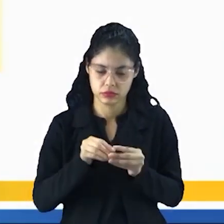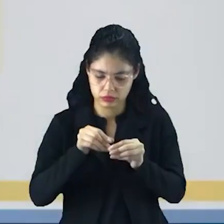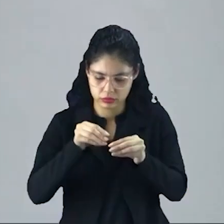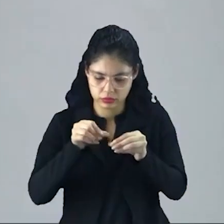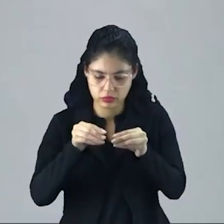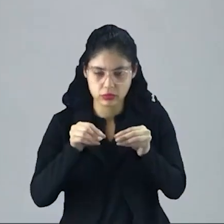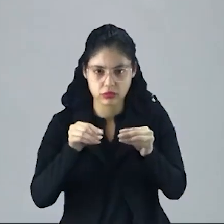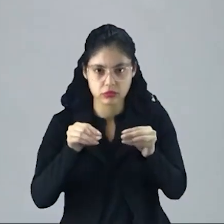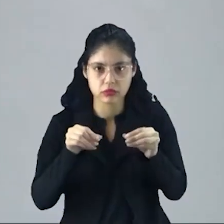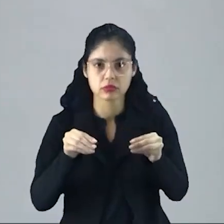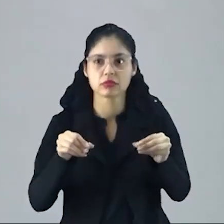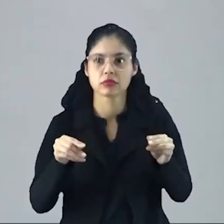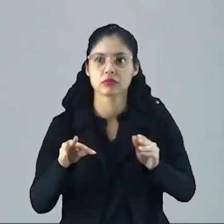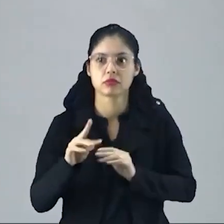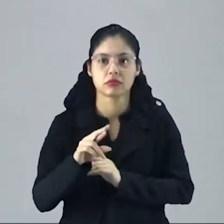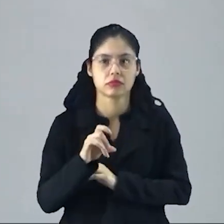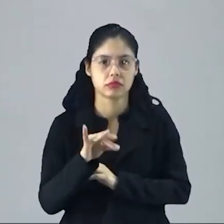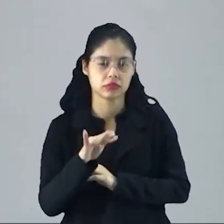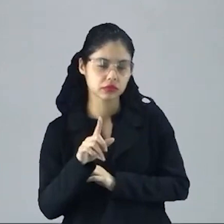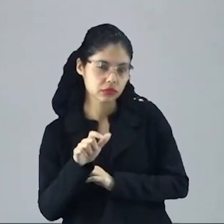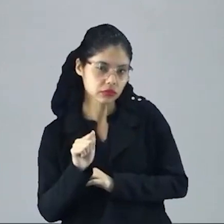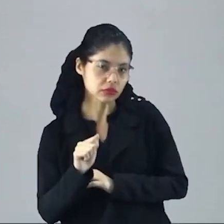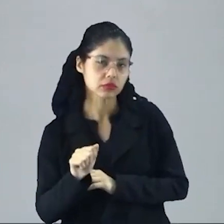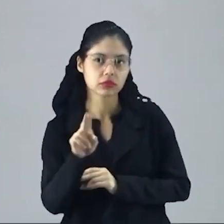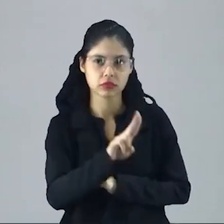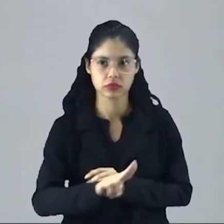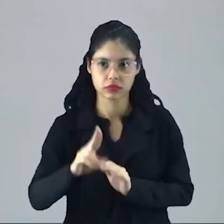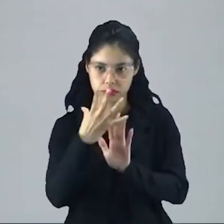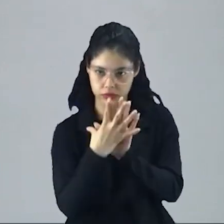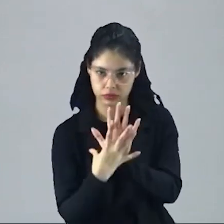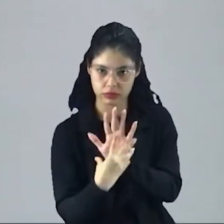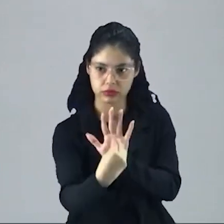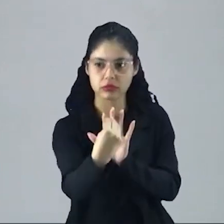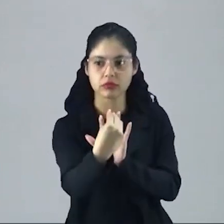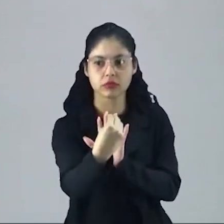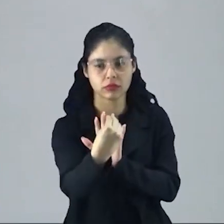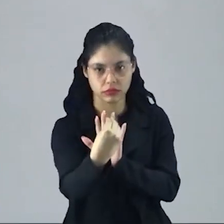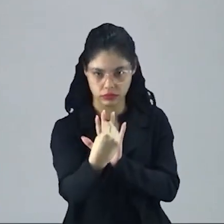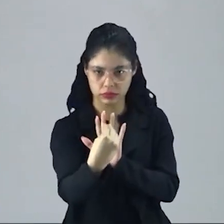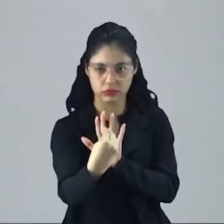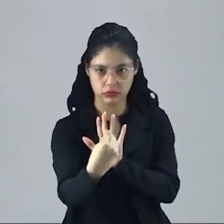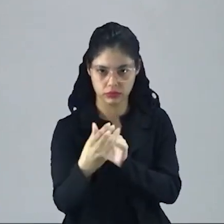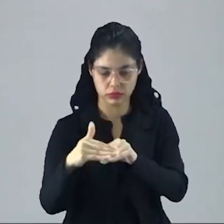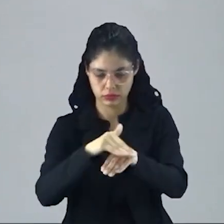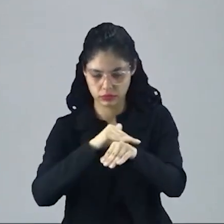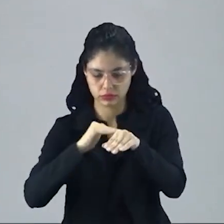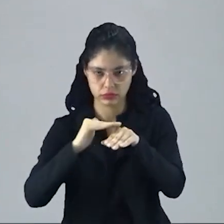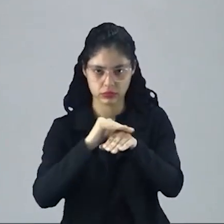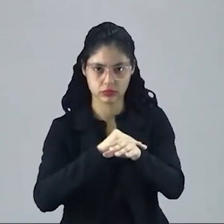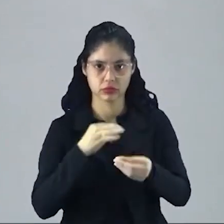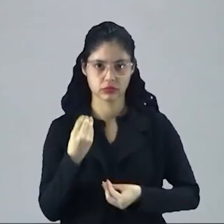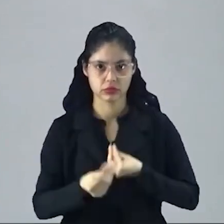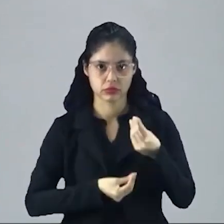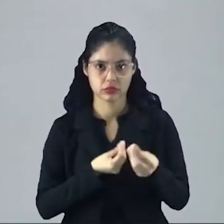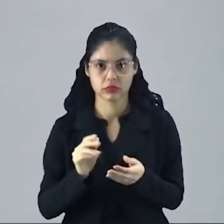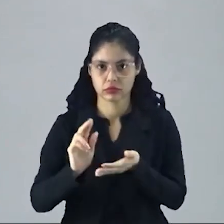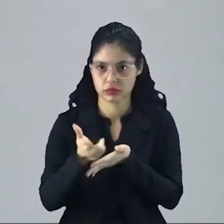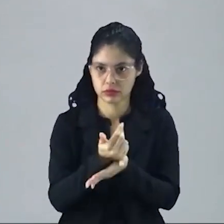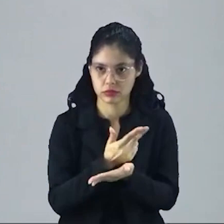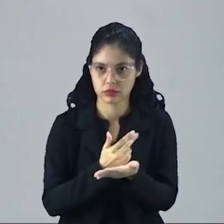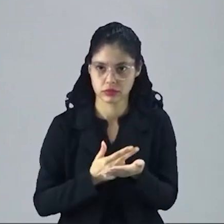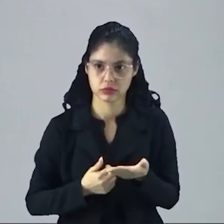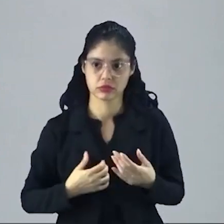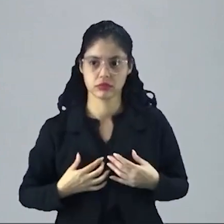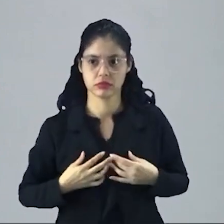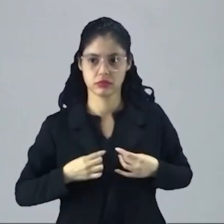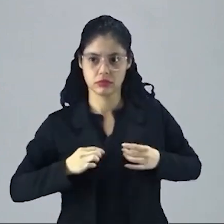textura. Então, a frotagem é como se você fosse retirar a textura de uma superfície. Como se você desenhasse em cima